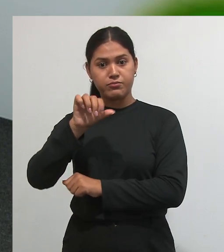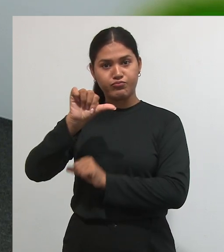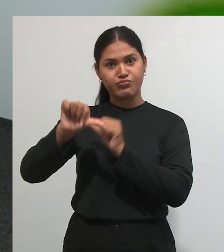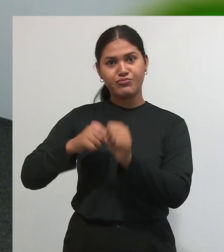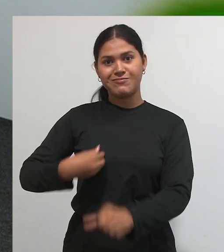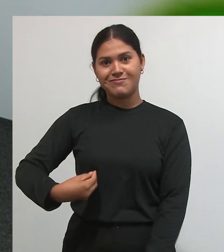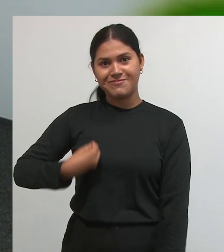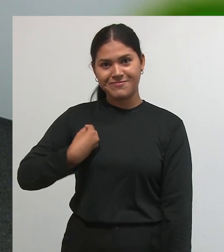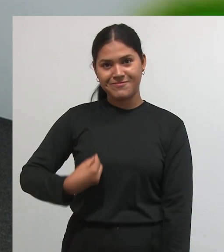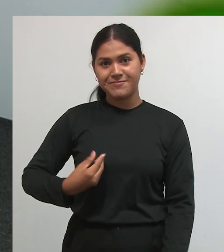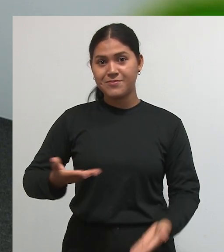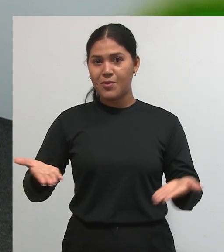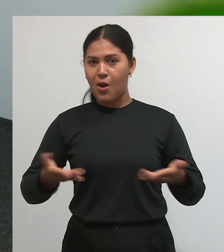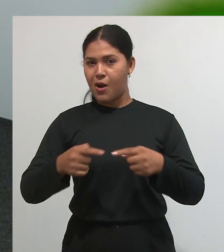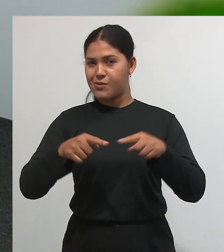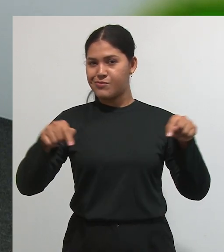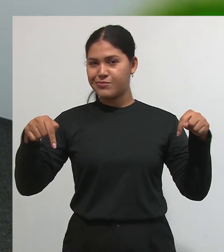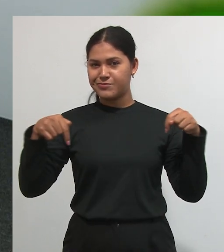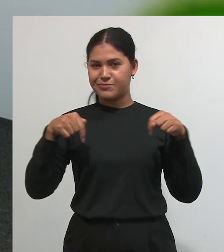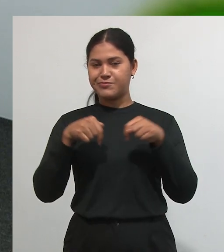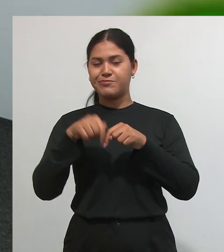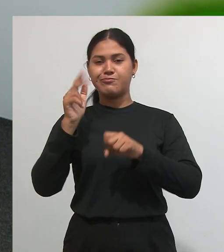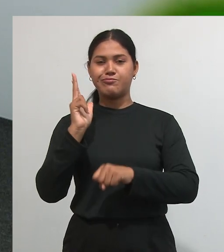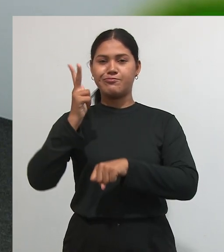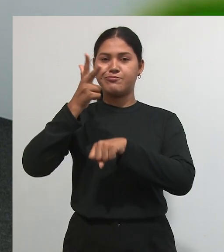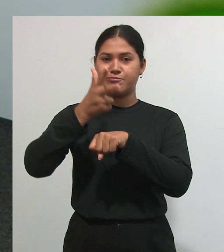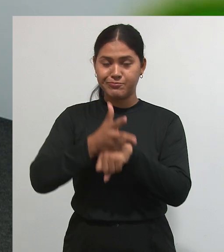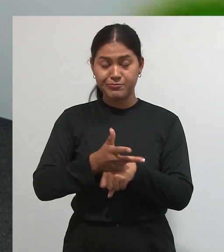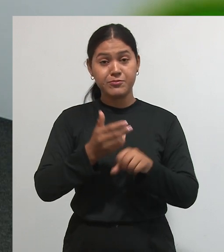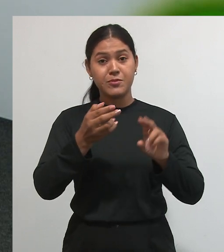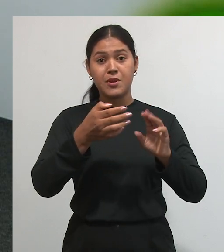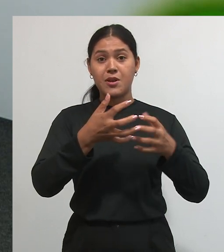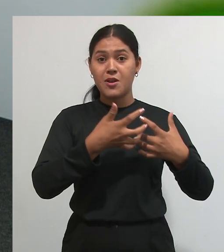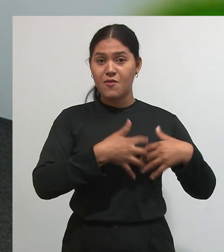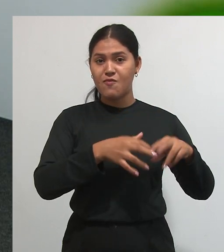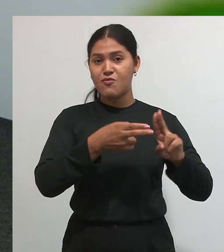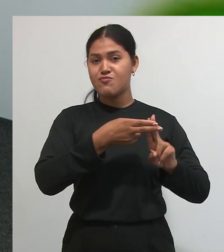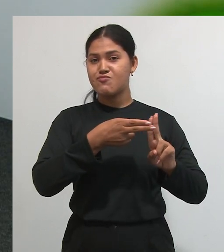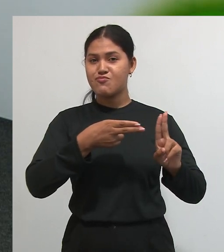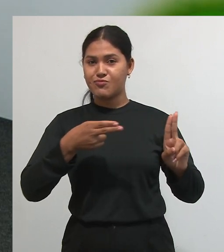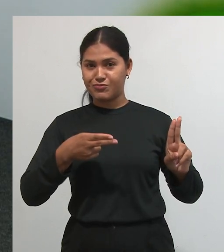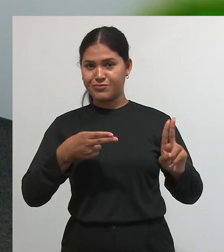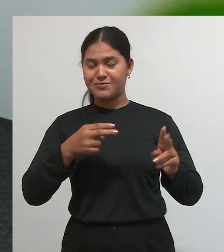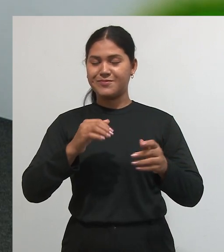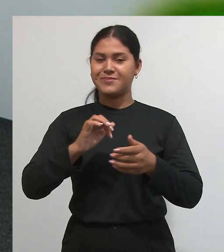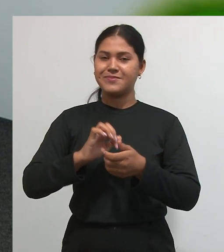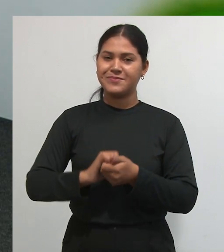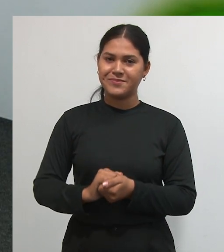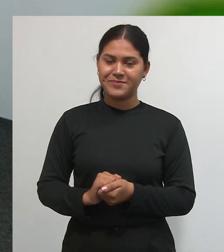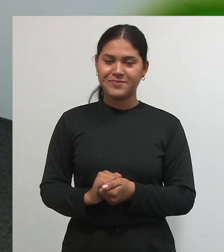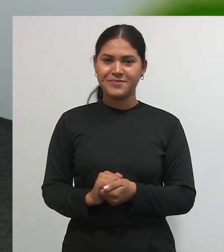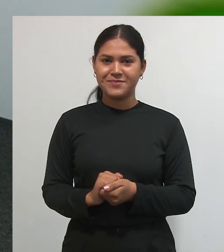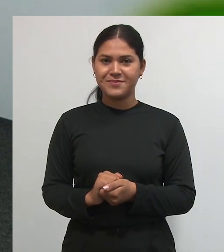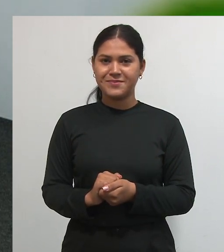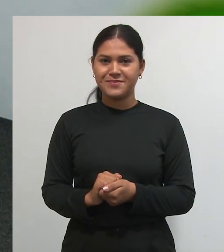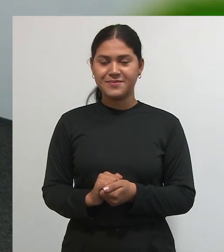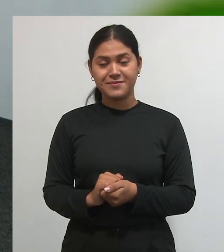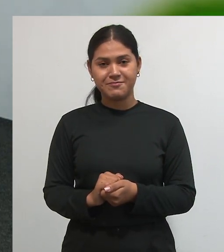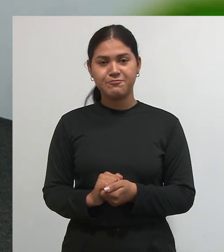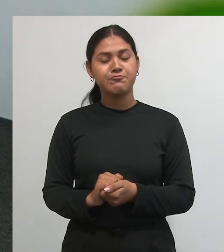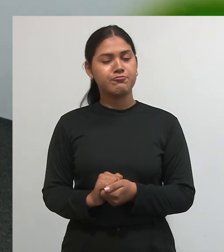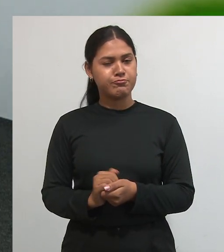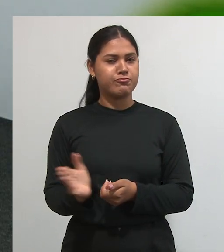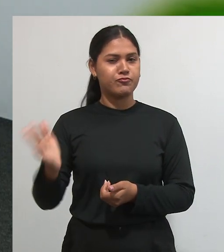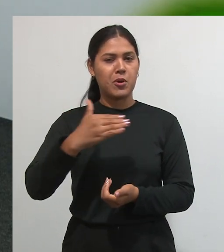Realidades. Estamos fazendo a gravação aqui no Instituto Federal de Rondônia, no campus Porto Velho, Zona Norte. Bom, feito